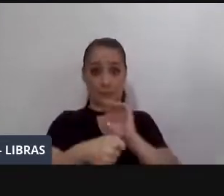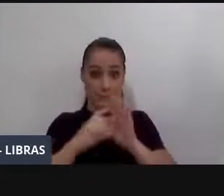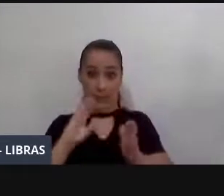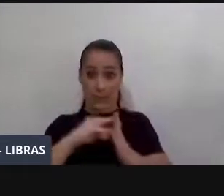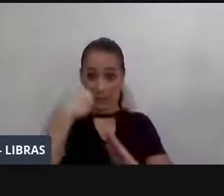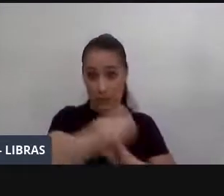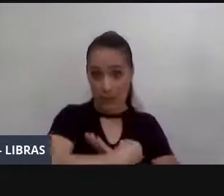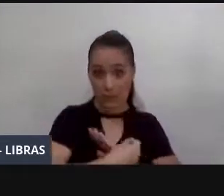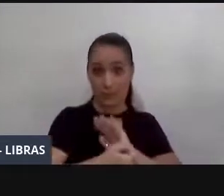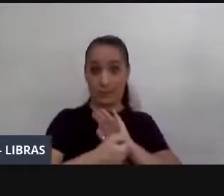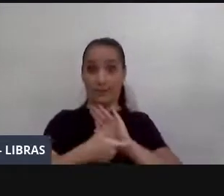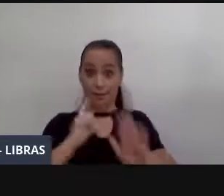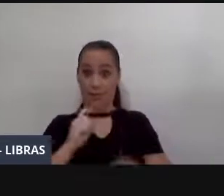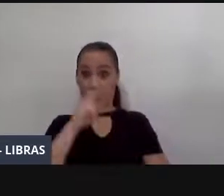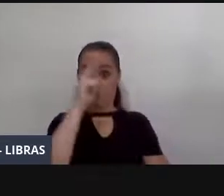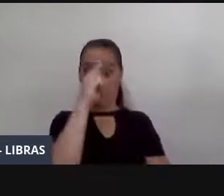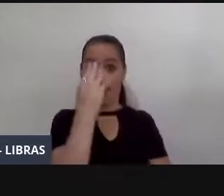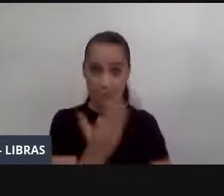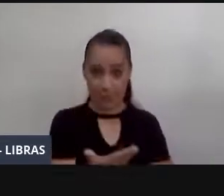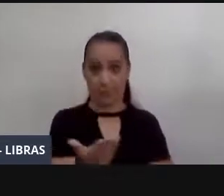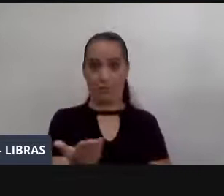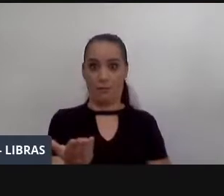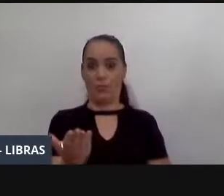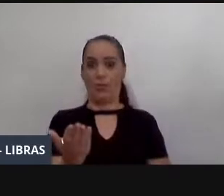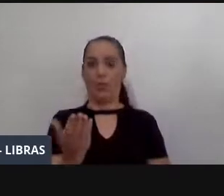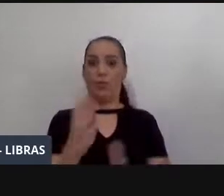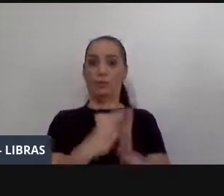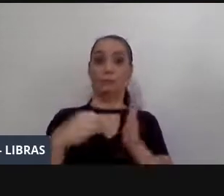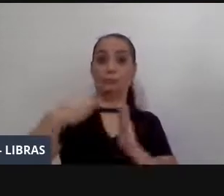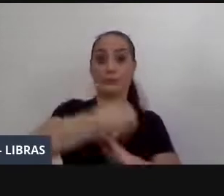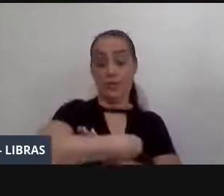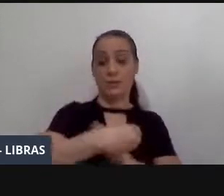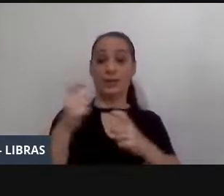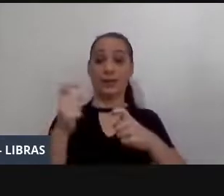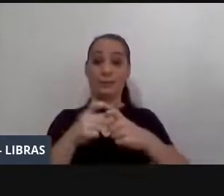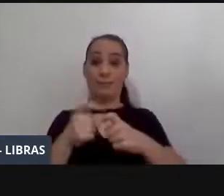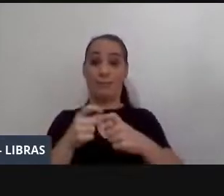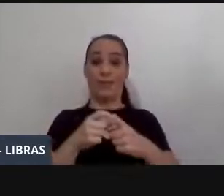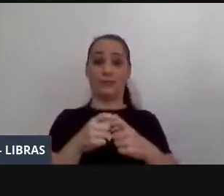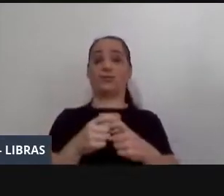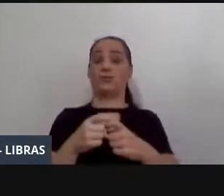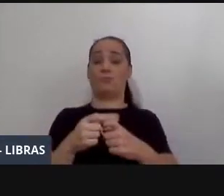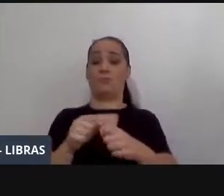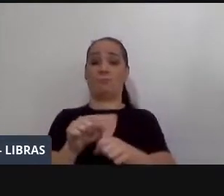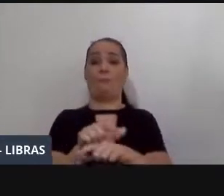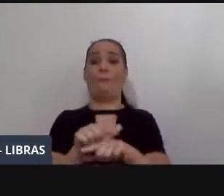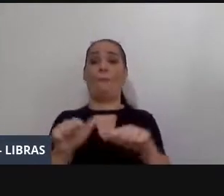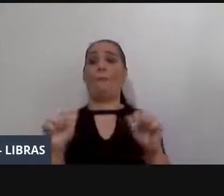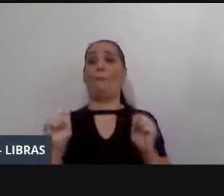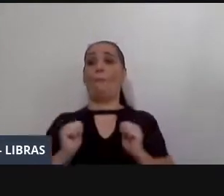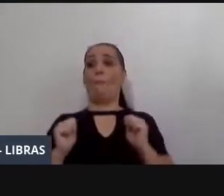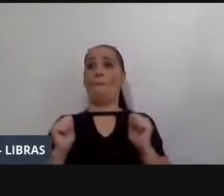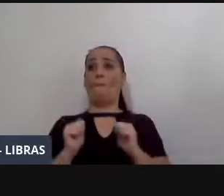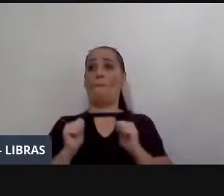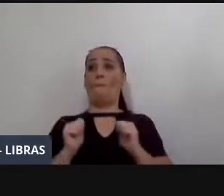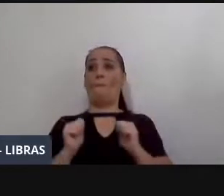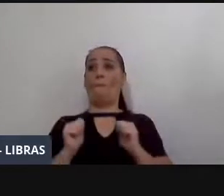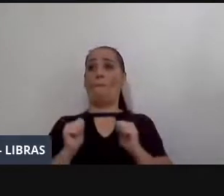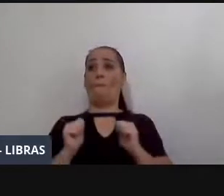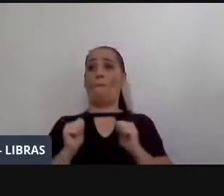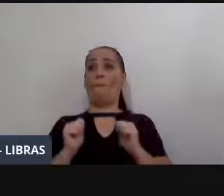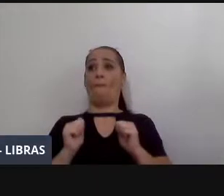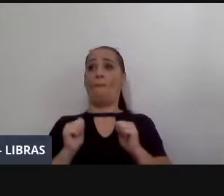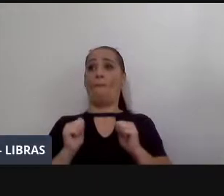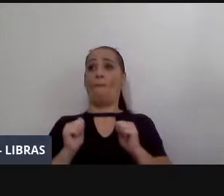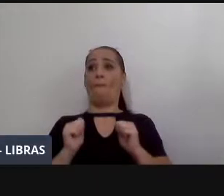1.000 vagas dos mais médicos ainda ociosos. E, por exemplo, eu vou trazer aqui o estado de Minas Gerais. Saiu uma decisão no